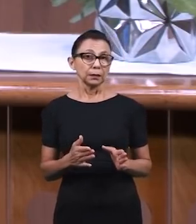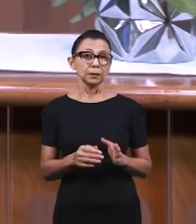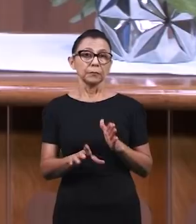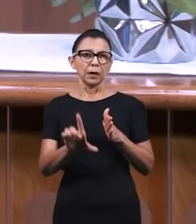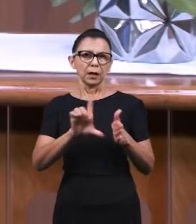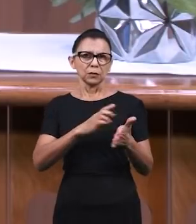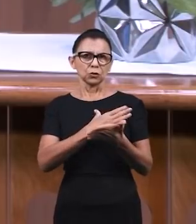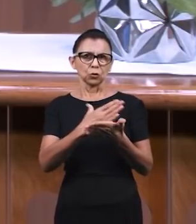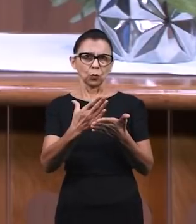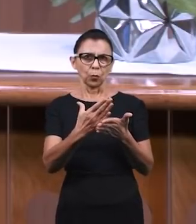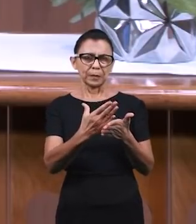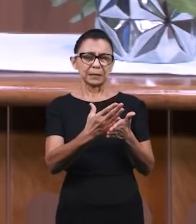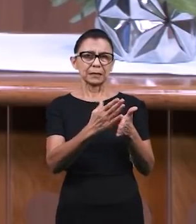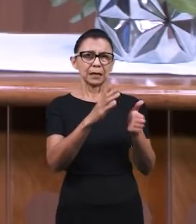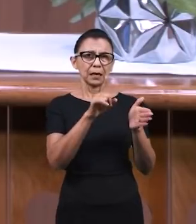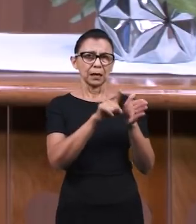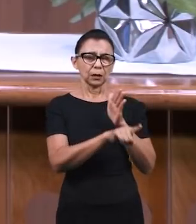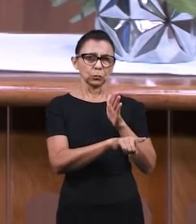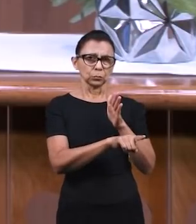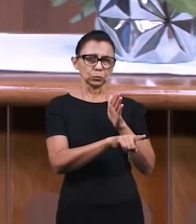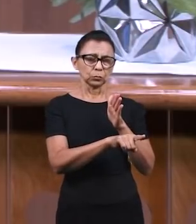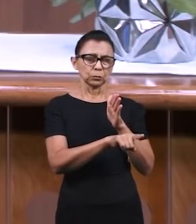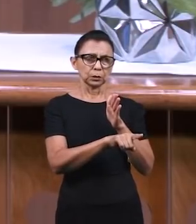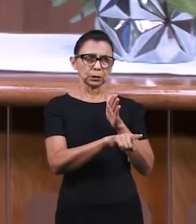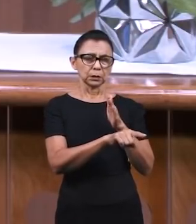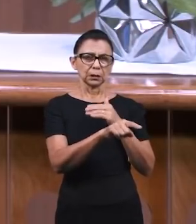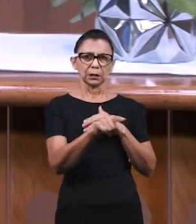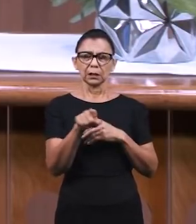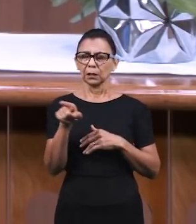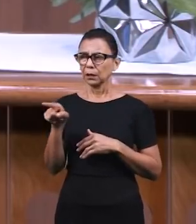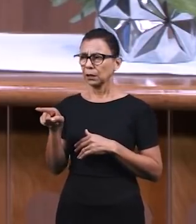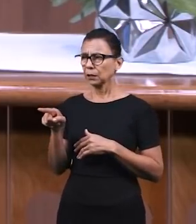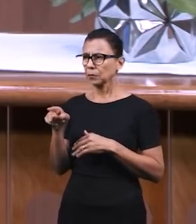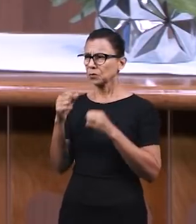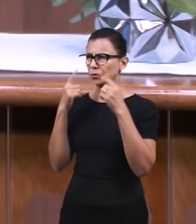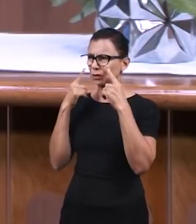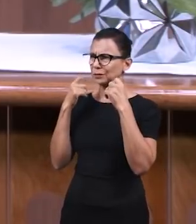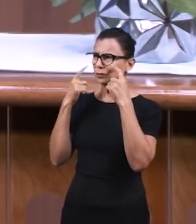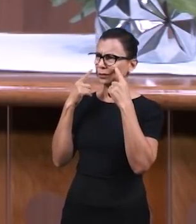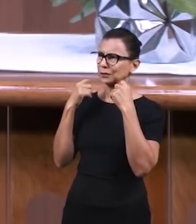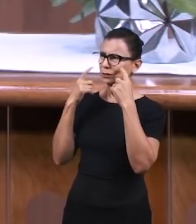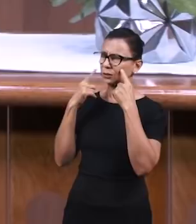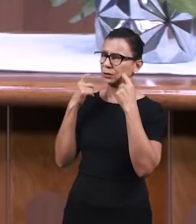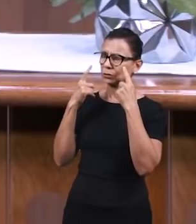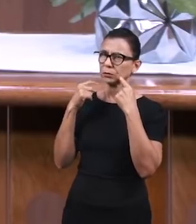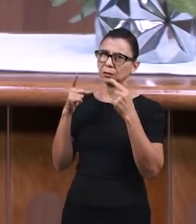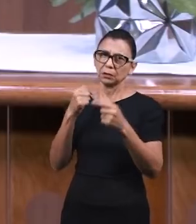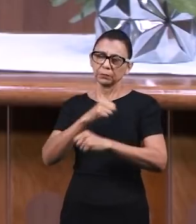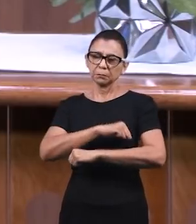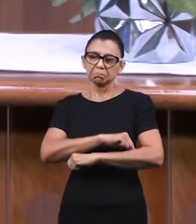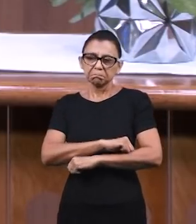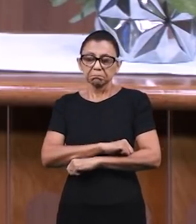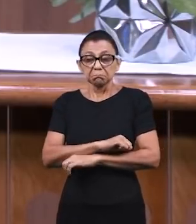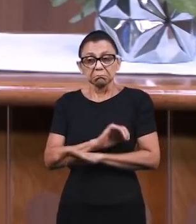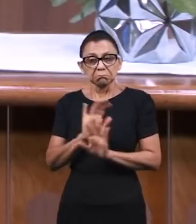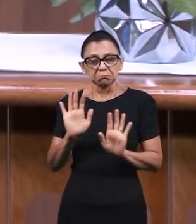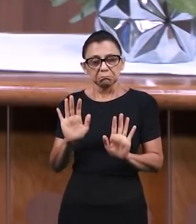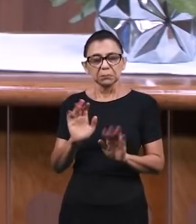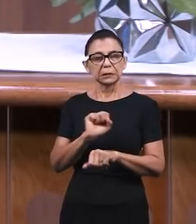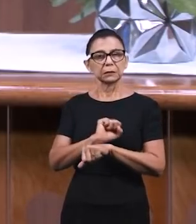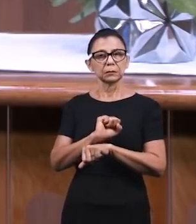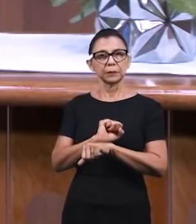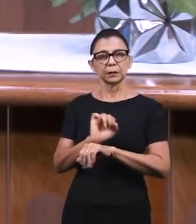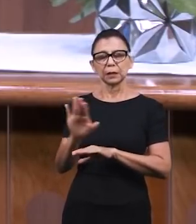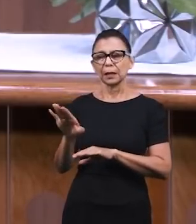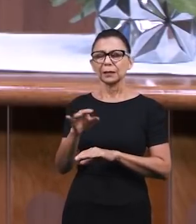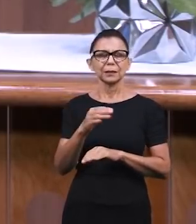dizer qualquer coisa, ela começou a chorar, e eu deixei que ela chorasse, não é? Deixei que ela botasse